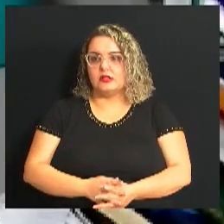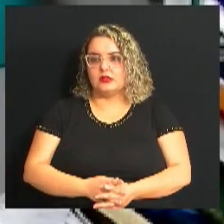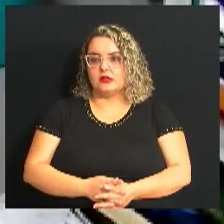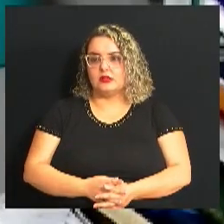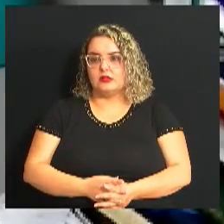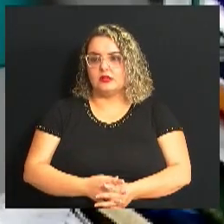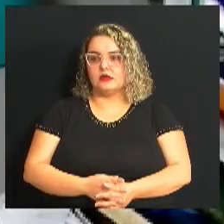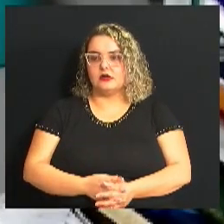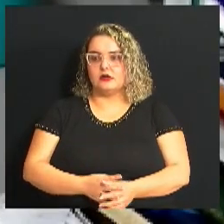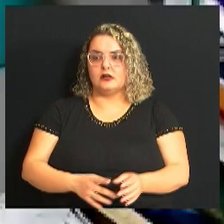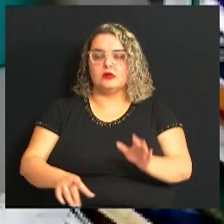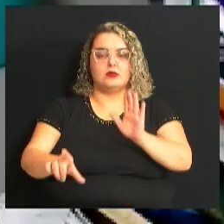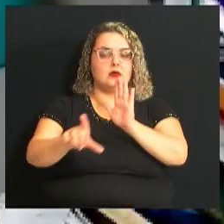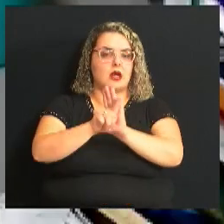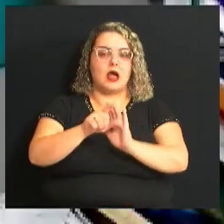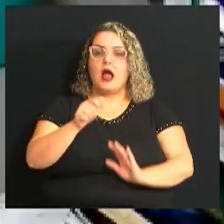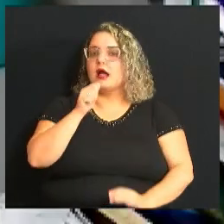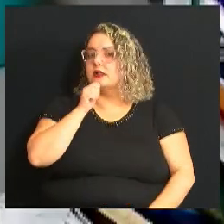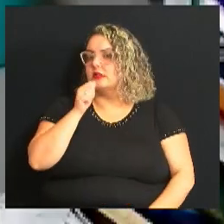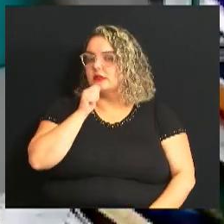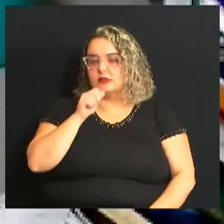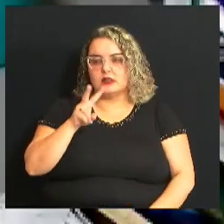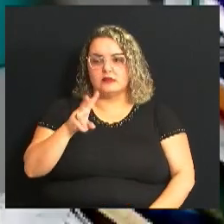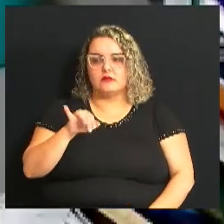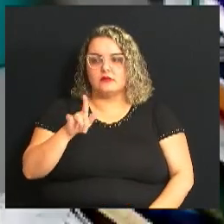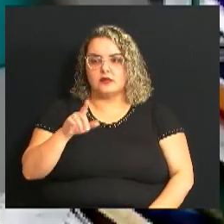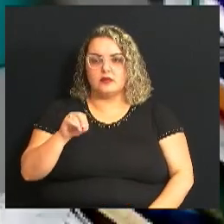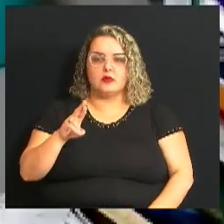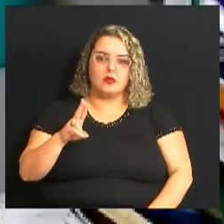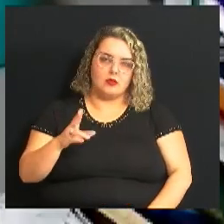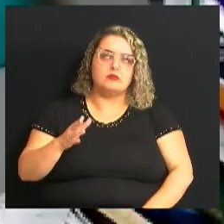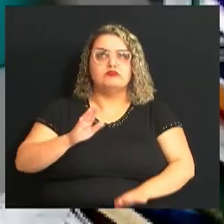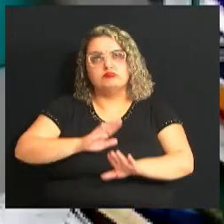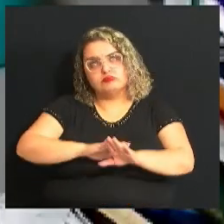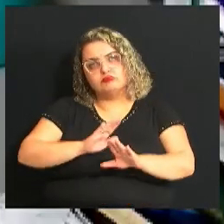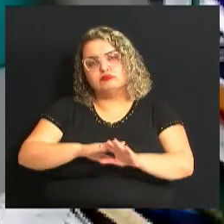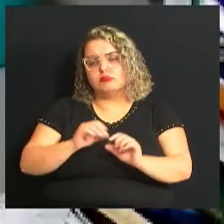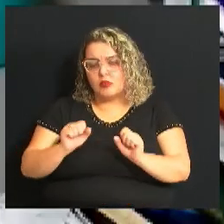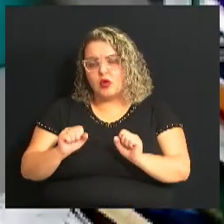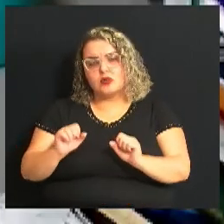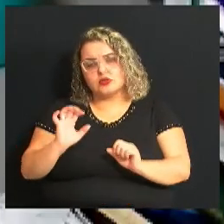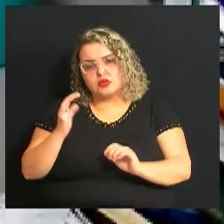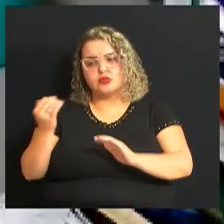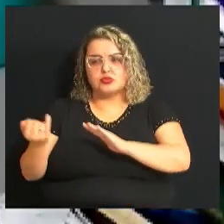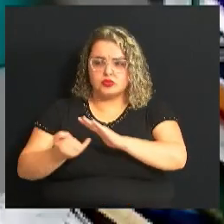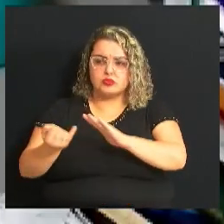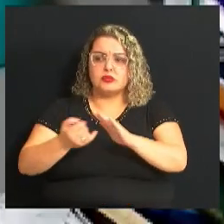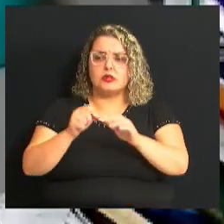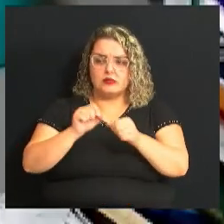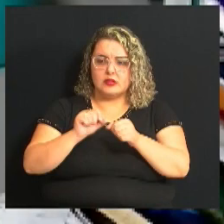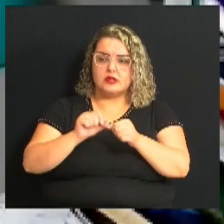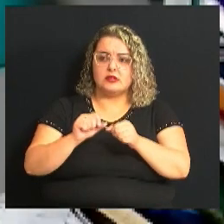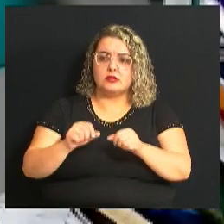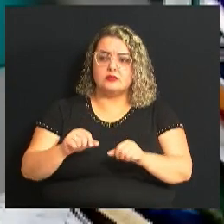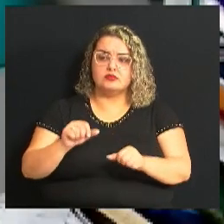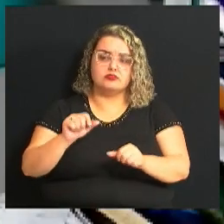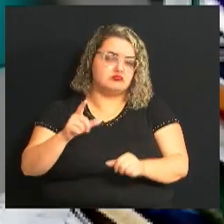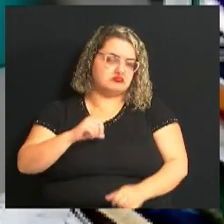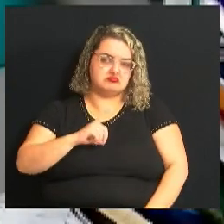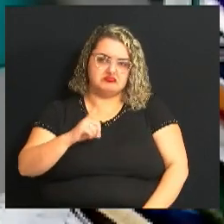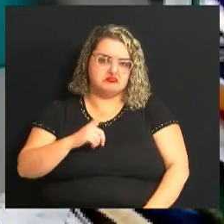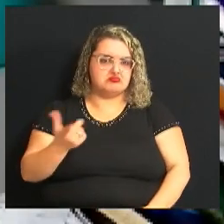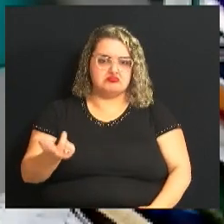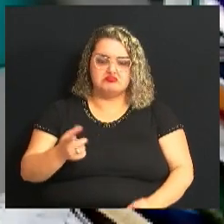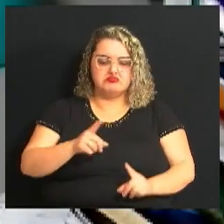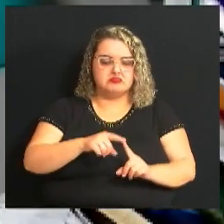A legislação não está em vigor. A gente sabe que, na prática, pode ser que instituições acabem fazendo algum tipo de alteração no procedimento